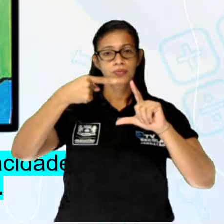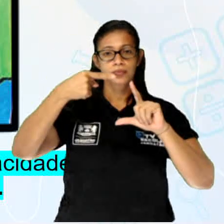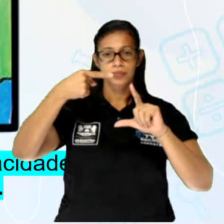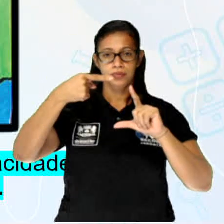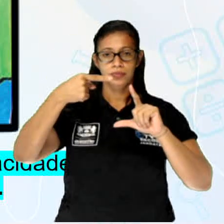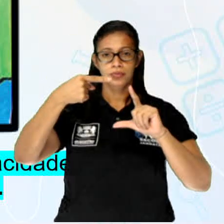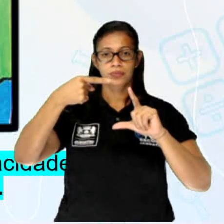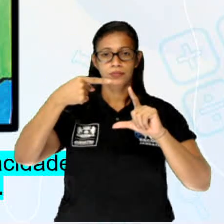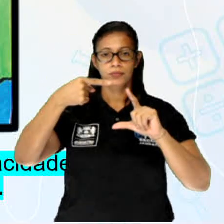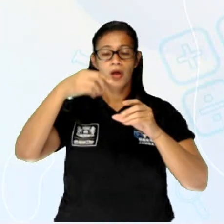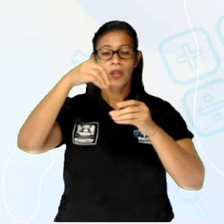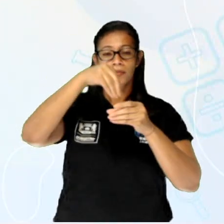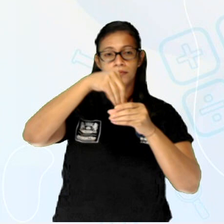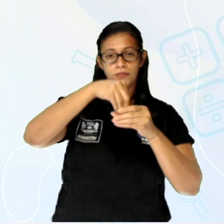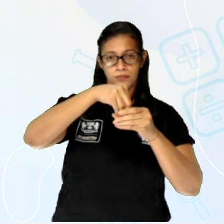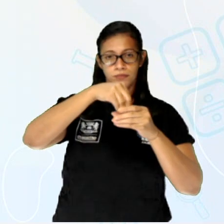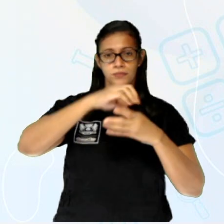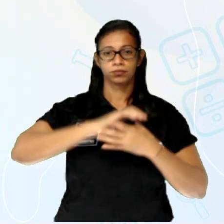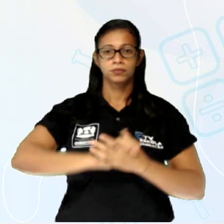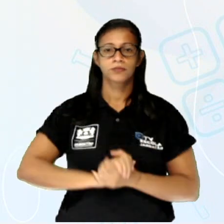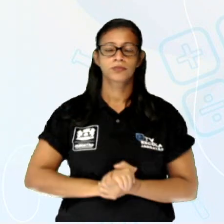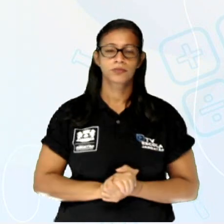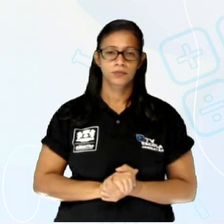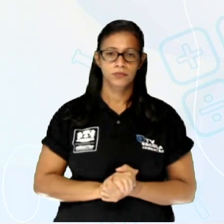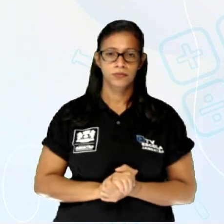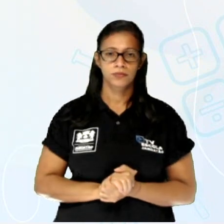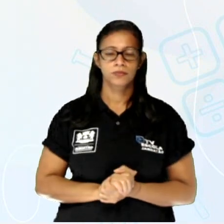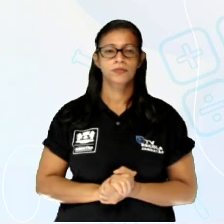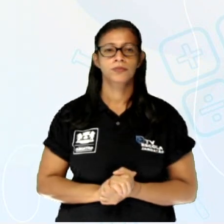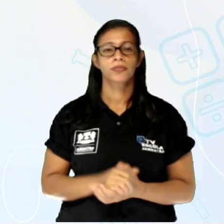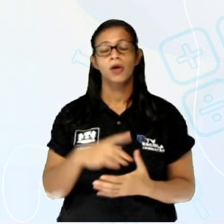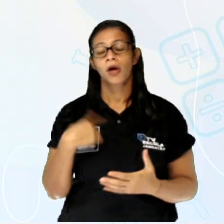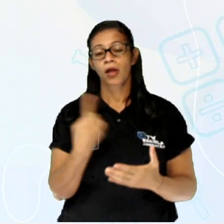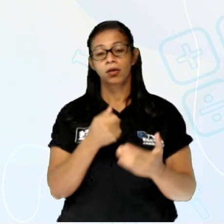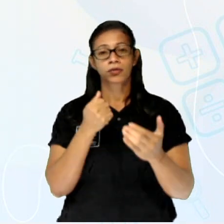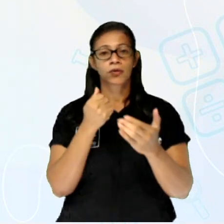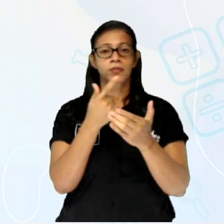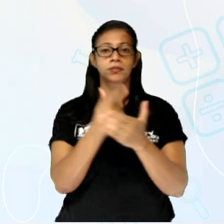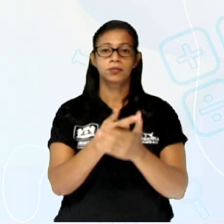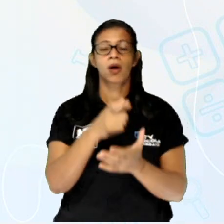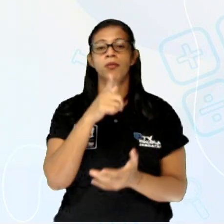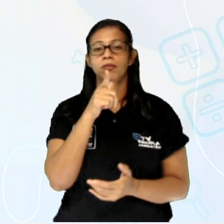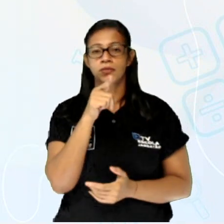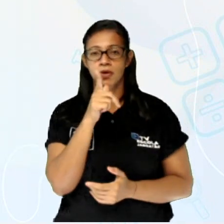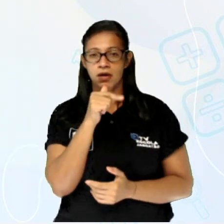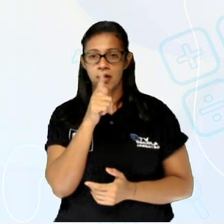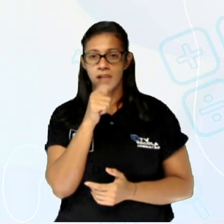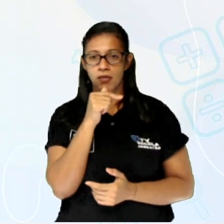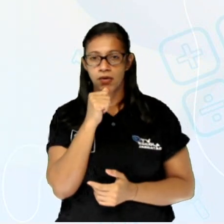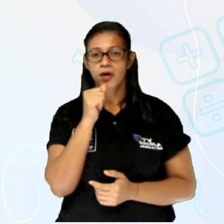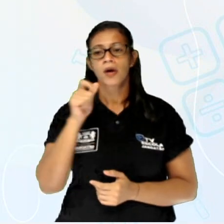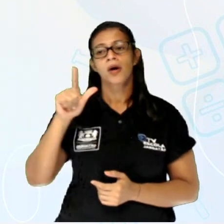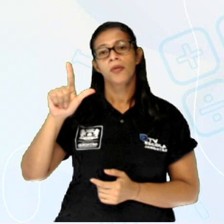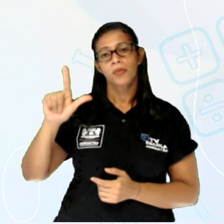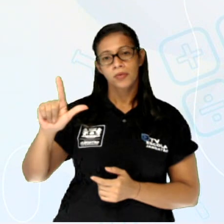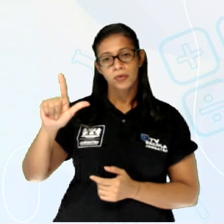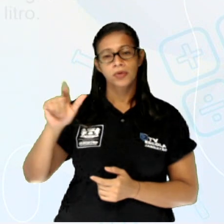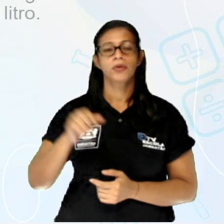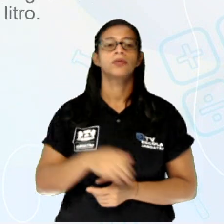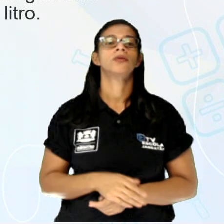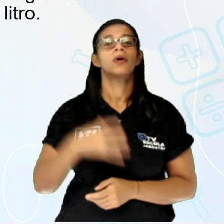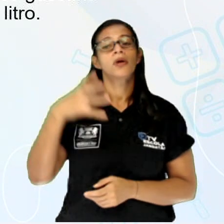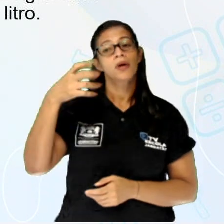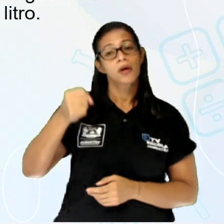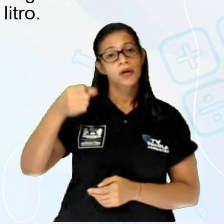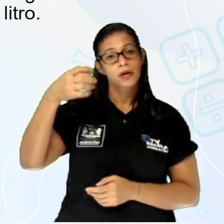dos recipientes. Nós compramos água por litro, nós compramos leite por